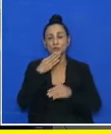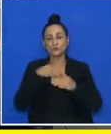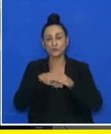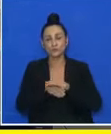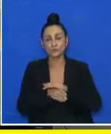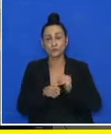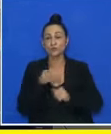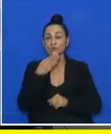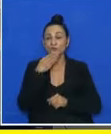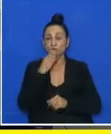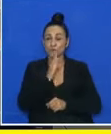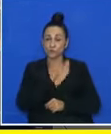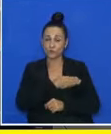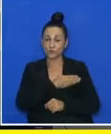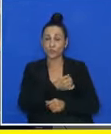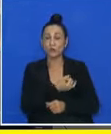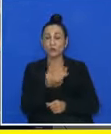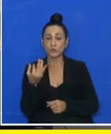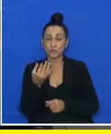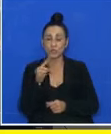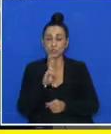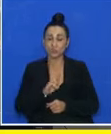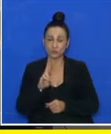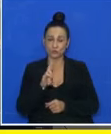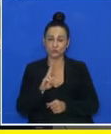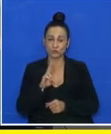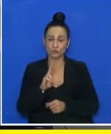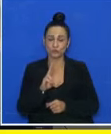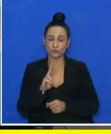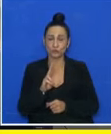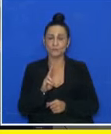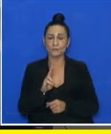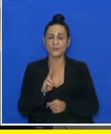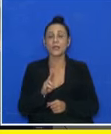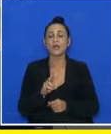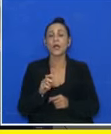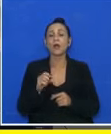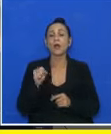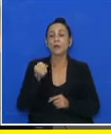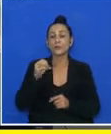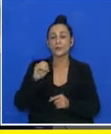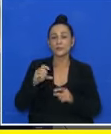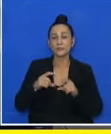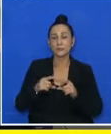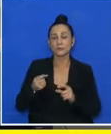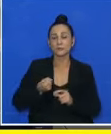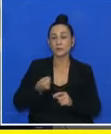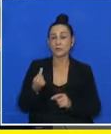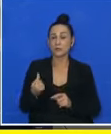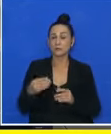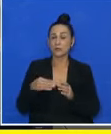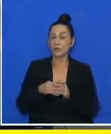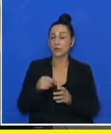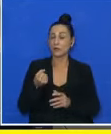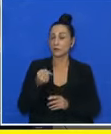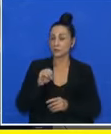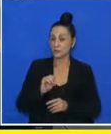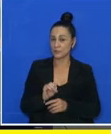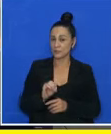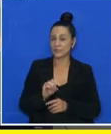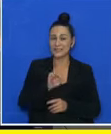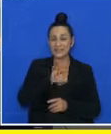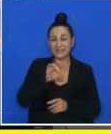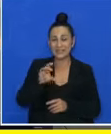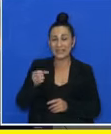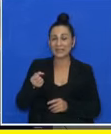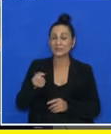Time do Coração, que possui o mesmo universo de números da Time Mania, ou seja, 80 bolas numeradas de 0 a 80. E